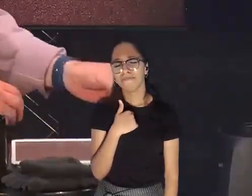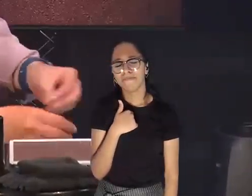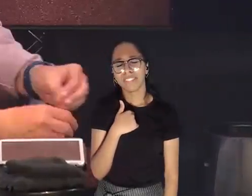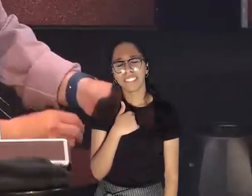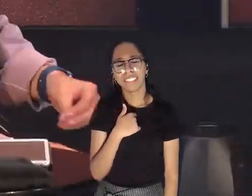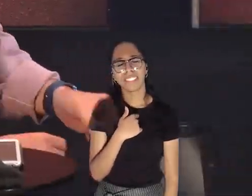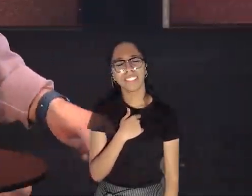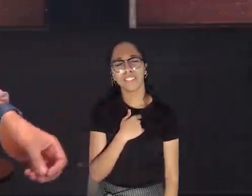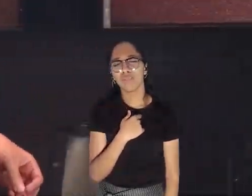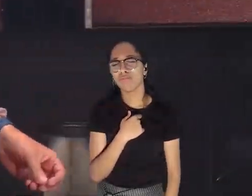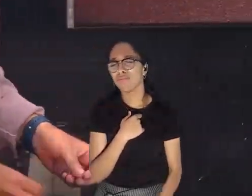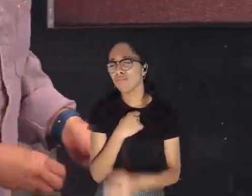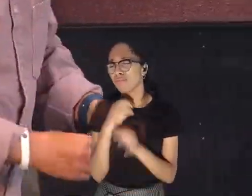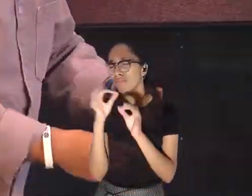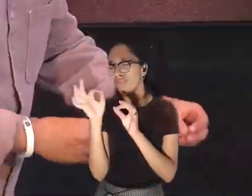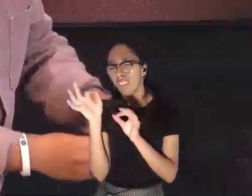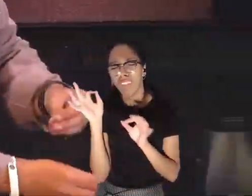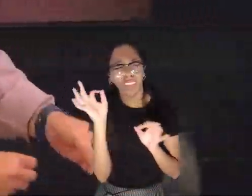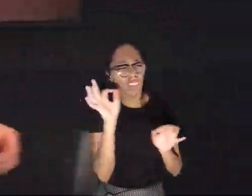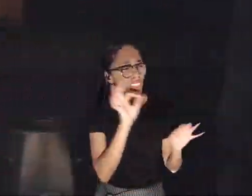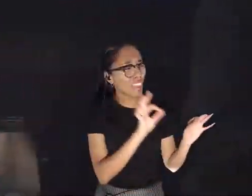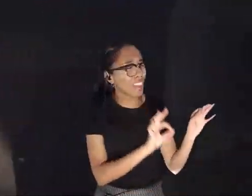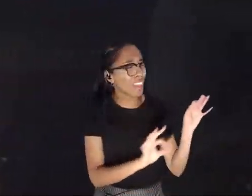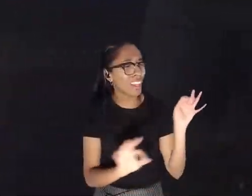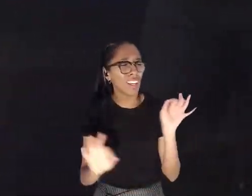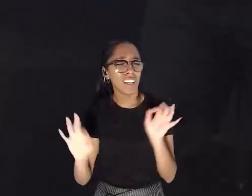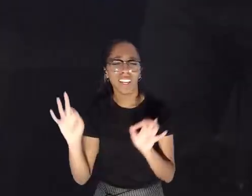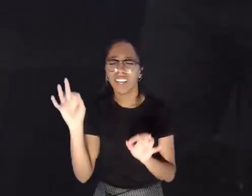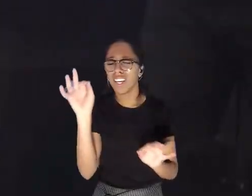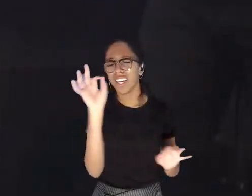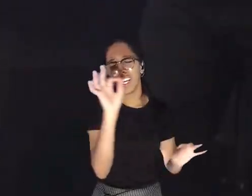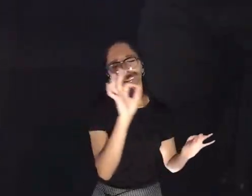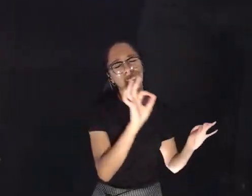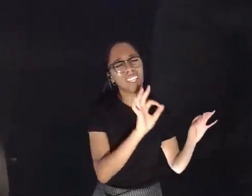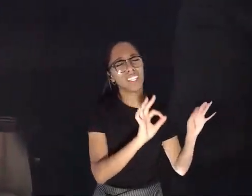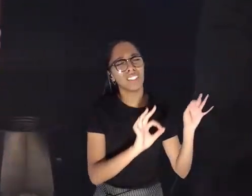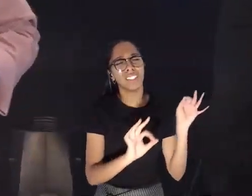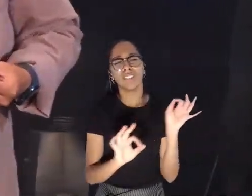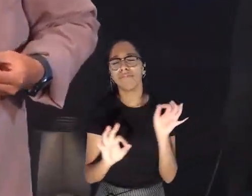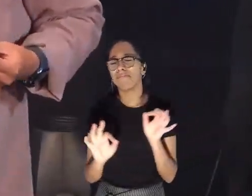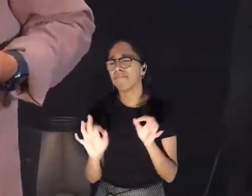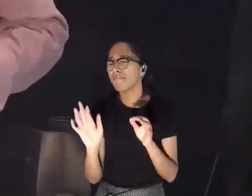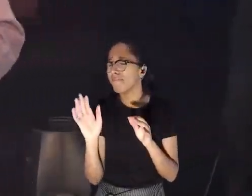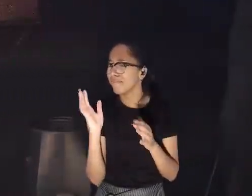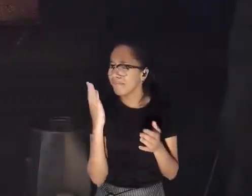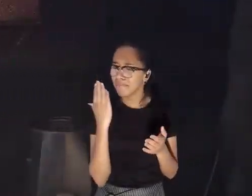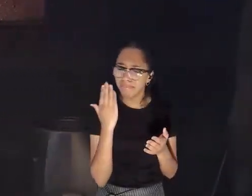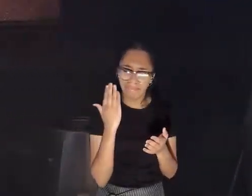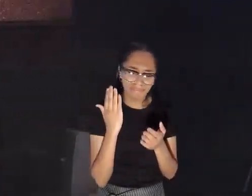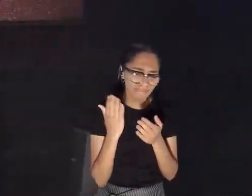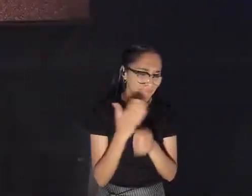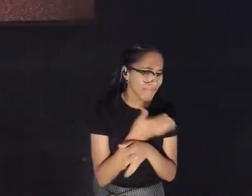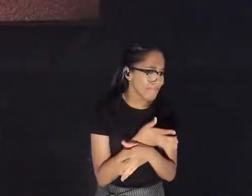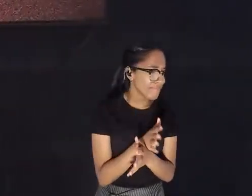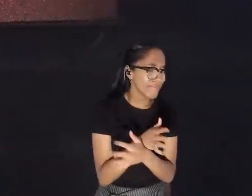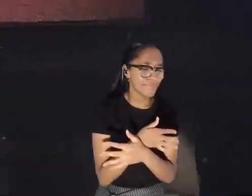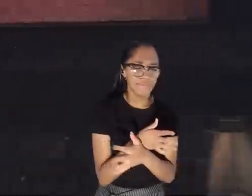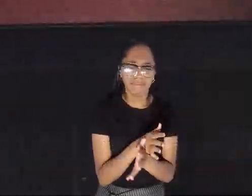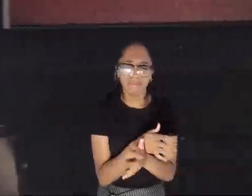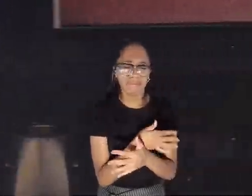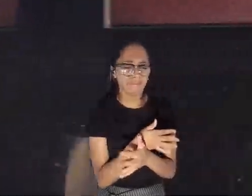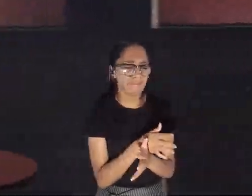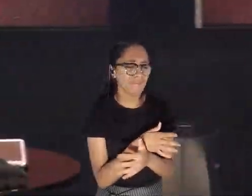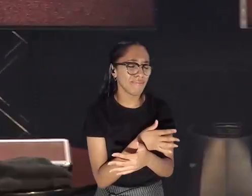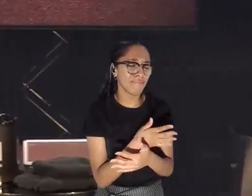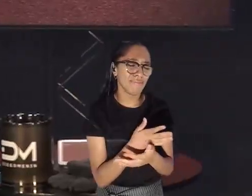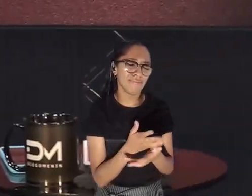tão preso em coisas banais, fiquei tão preso em coisas pequenas e me deixei perder. Me perdi na oração, me